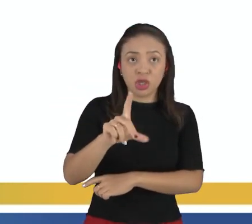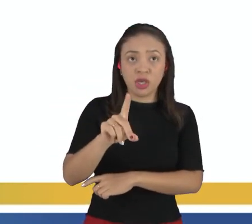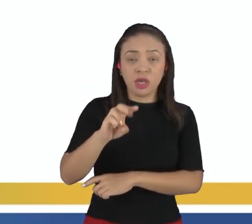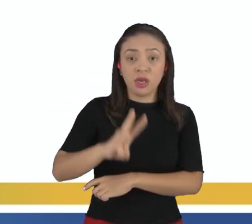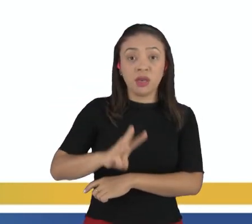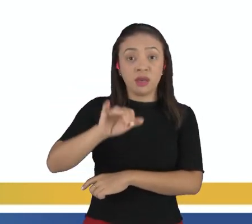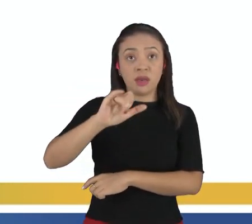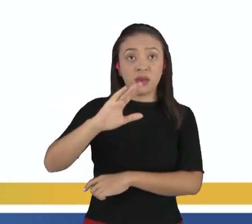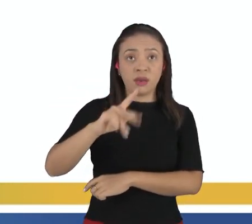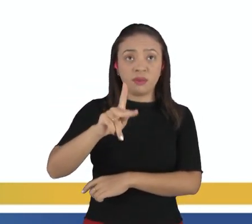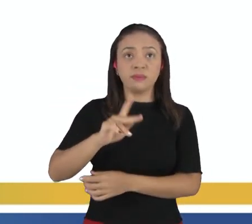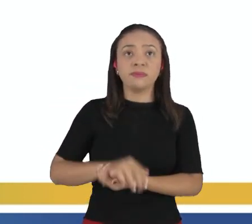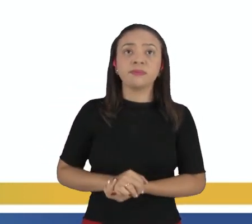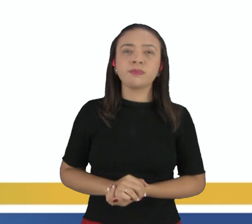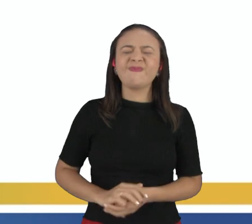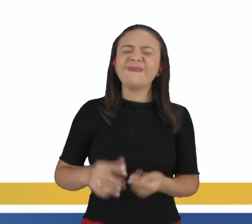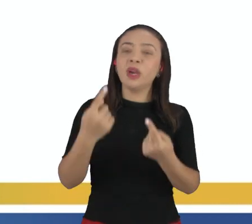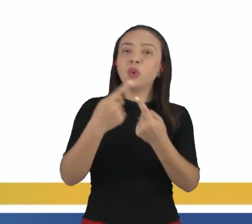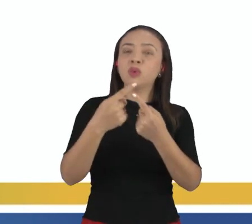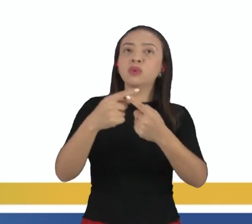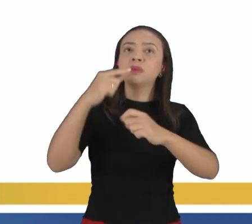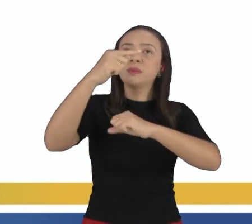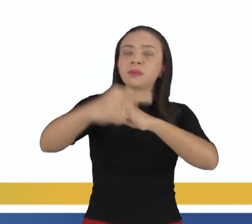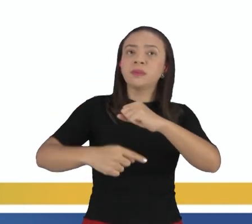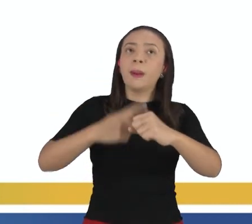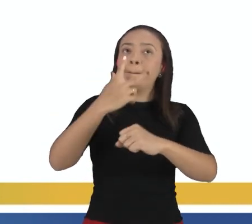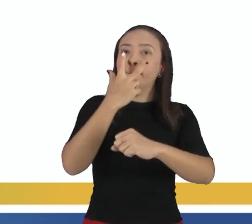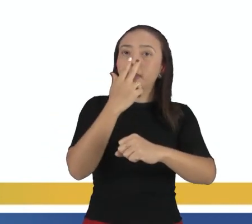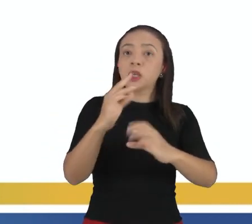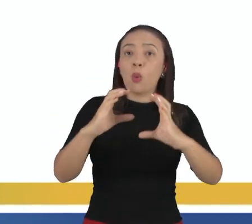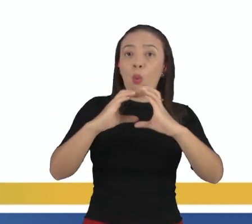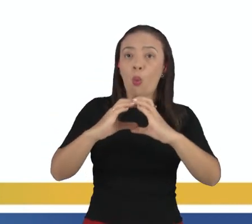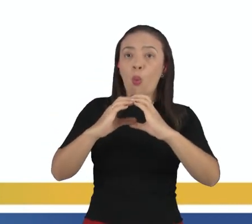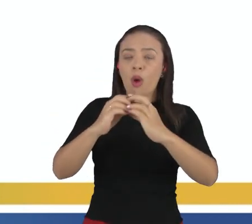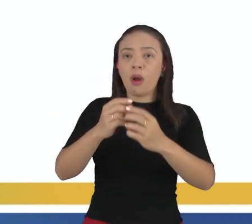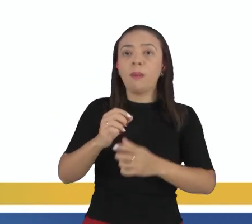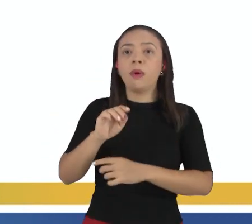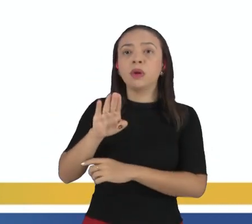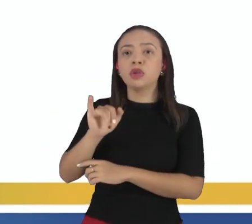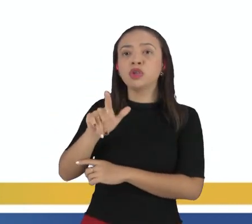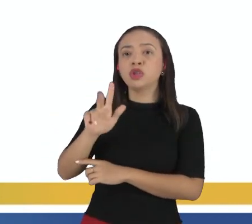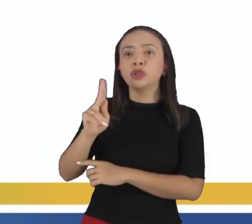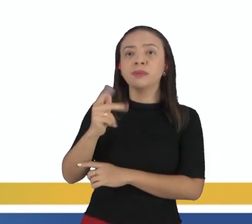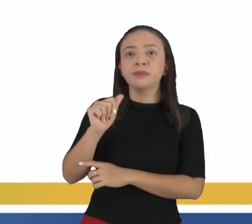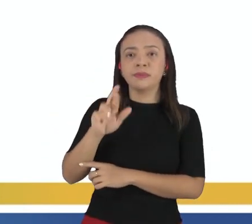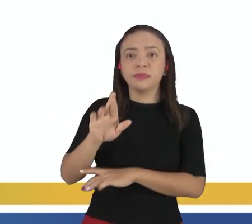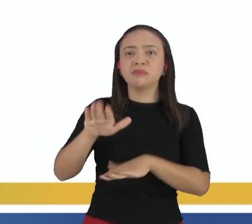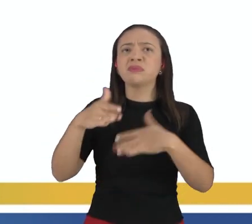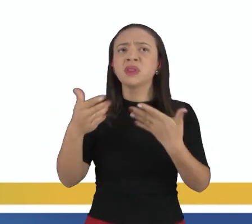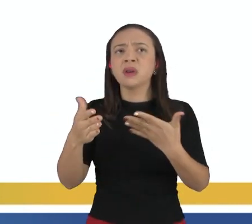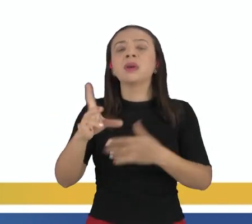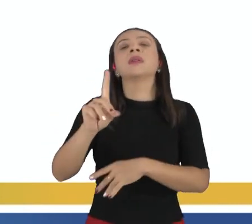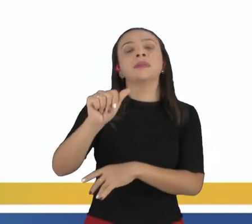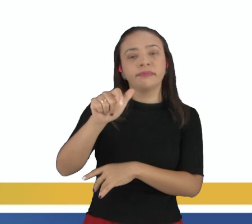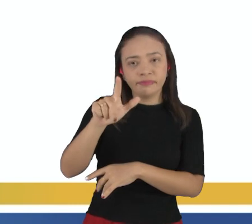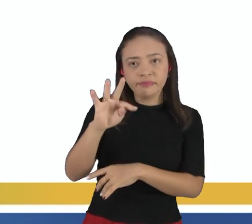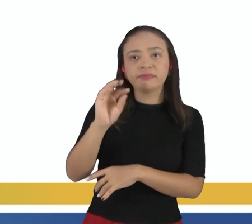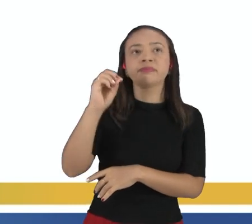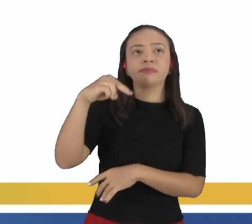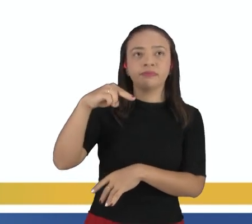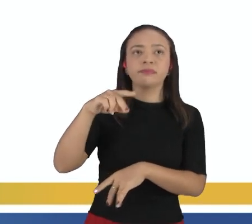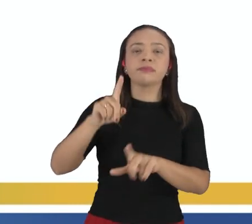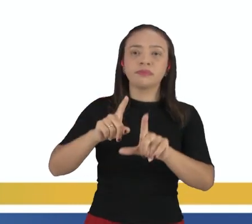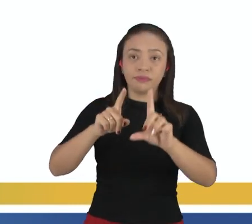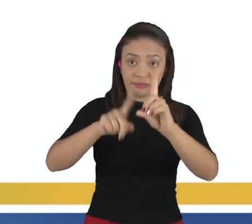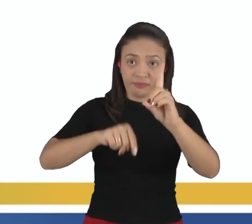ok? Seu modelo atômico era semelhante a uma bola de bilhar, como a gente viu na questão anterior, foi a de Dalton, então a letra